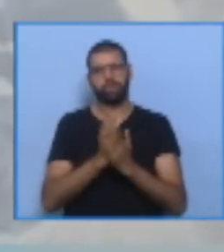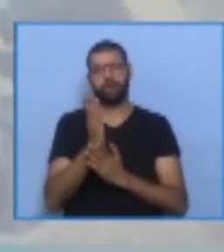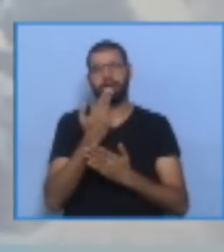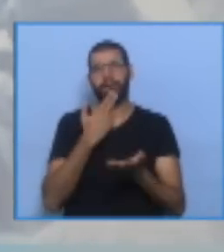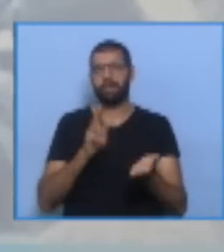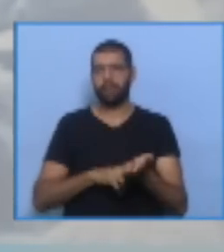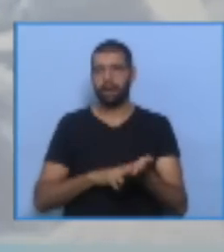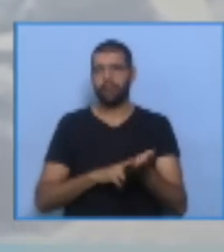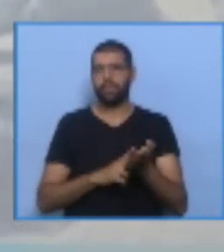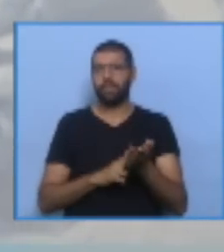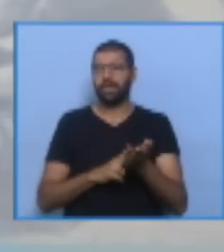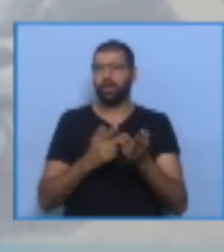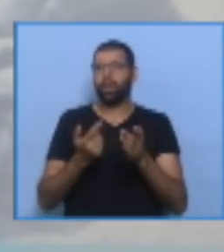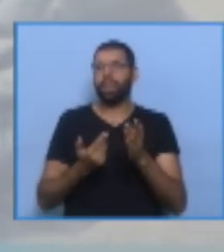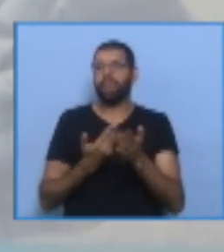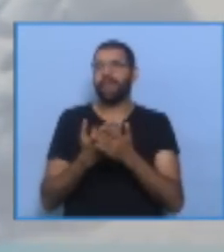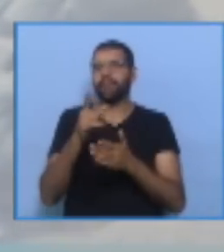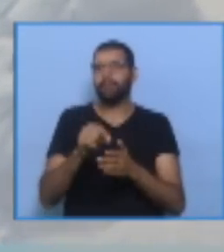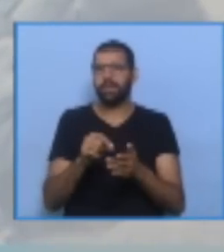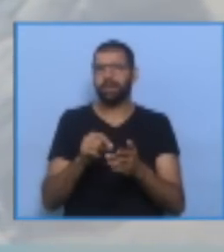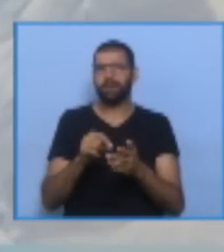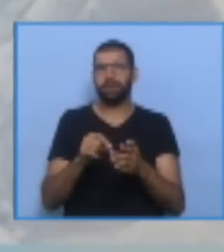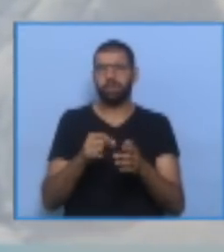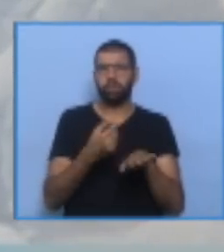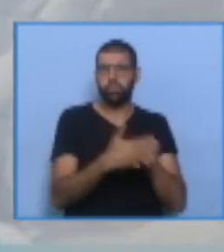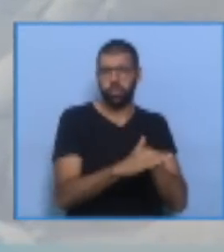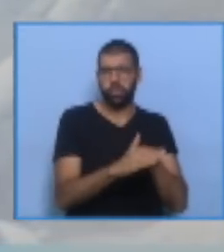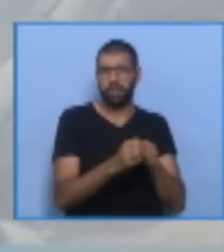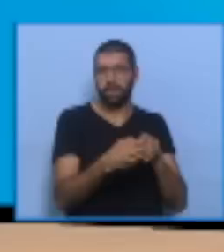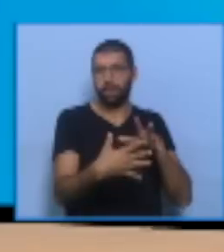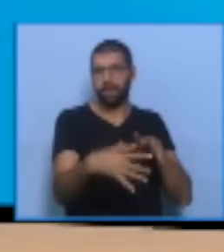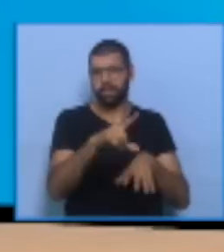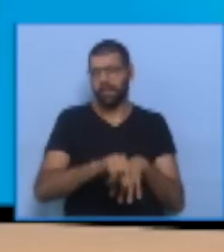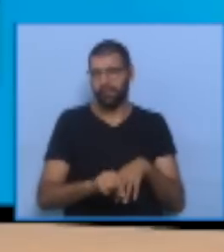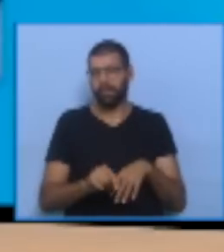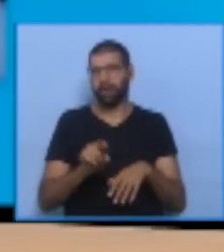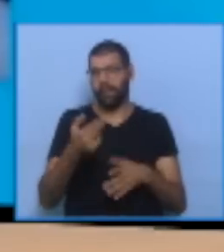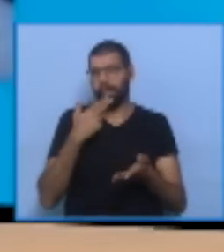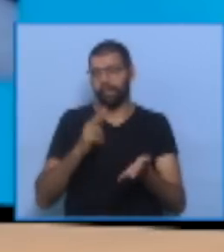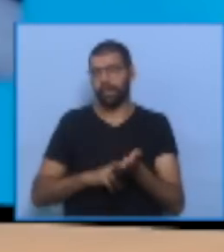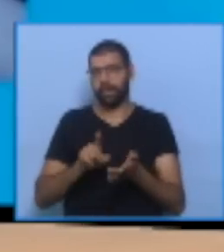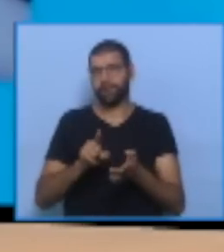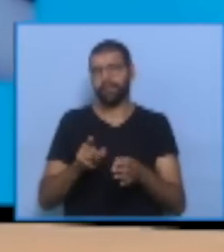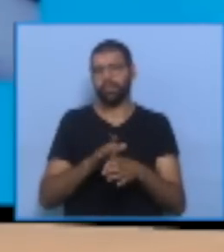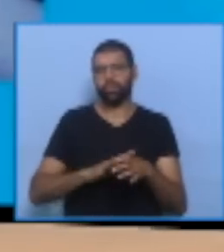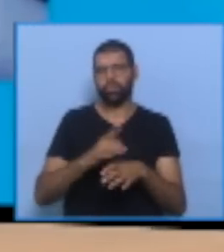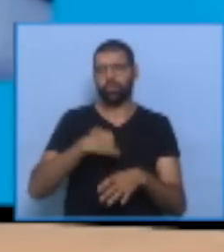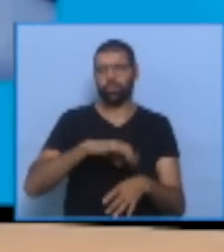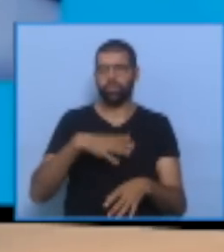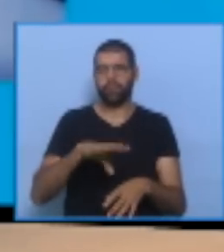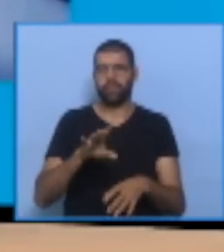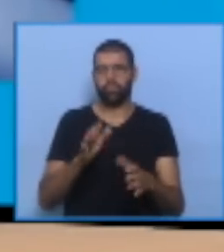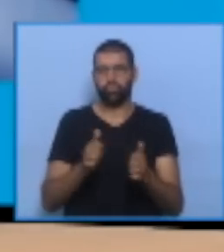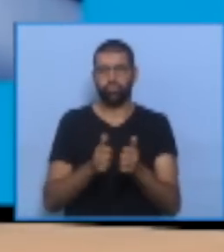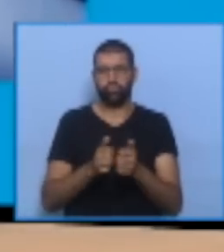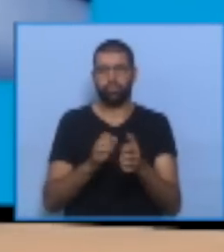afinal, mais não faz do que gerar também cada vez mais excluídos. Exatamente. A situação nós procuramos, no fundo,